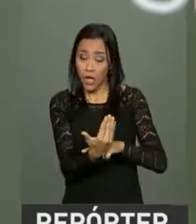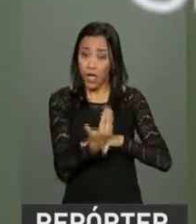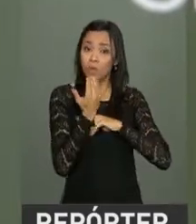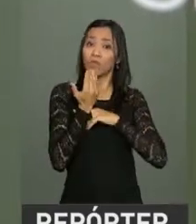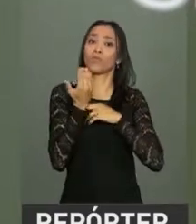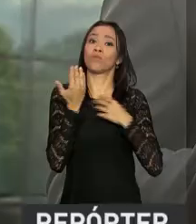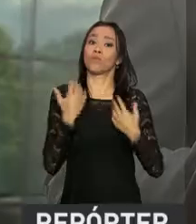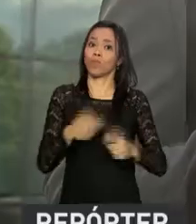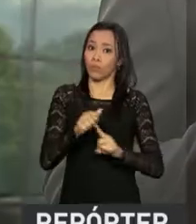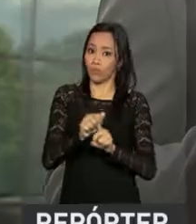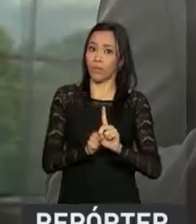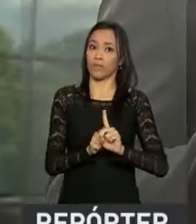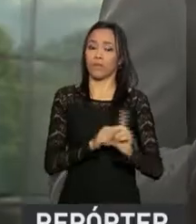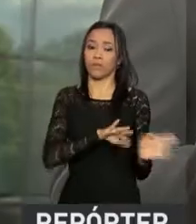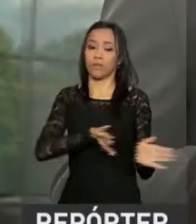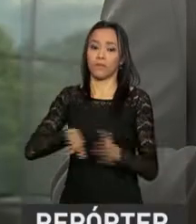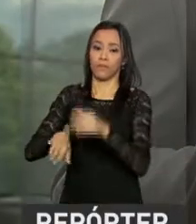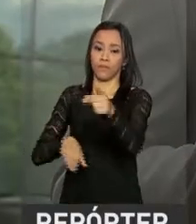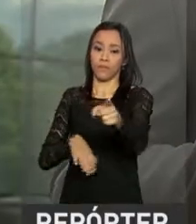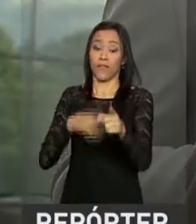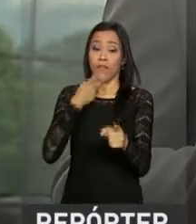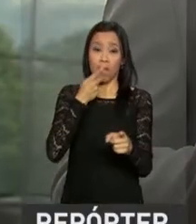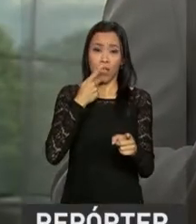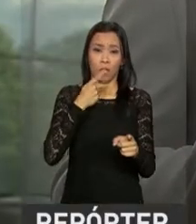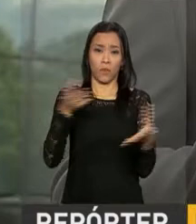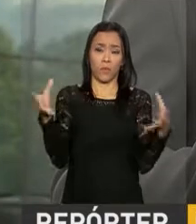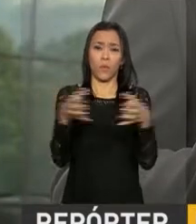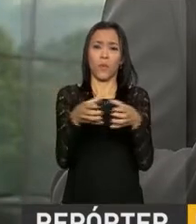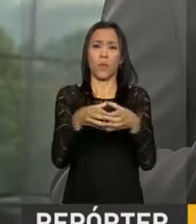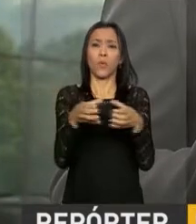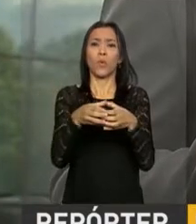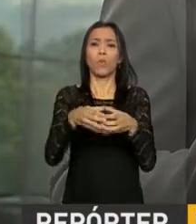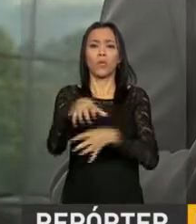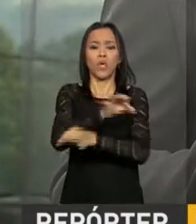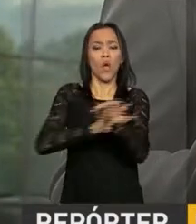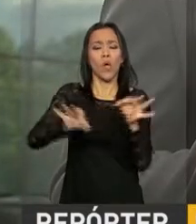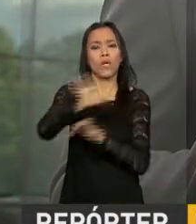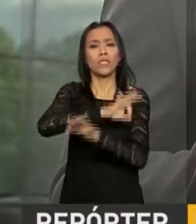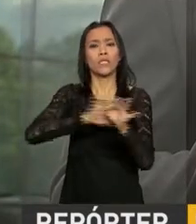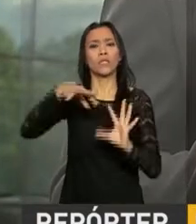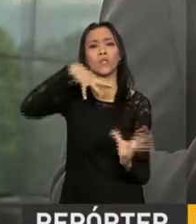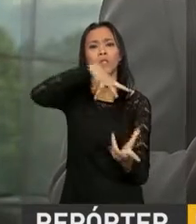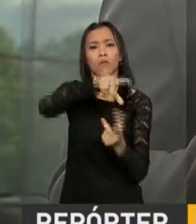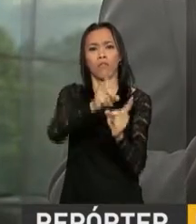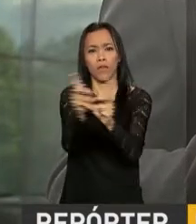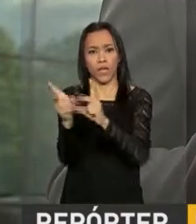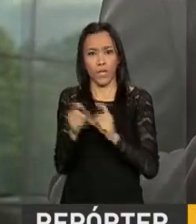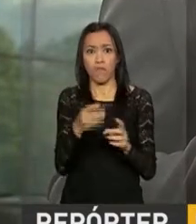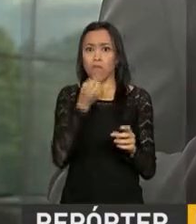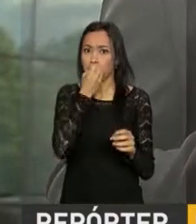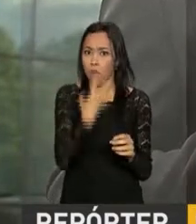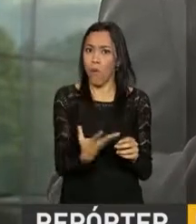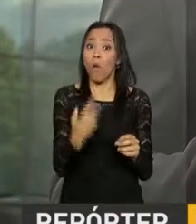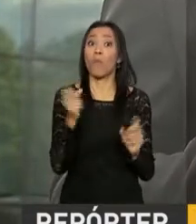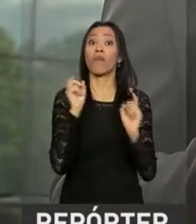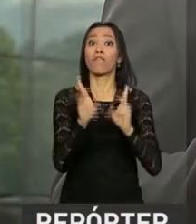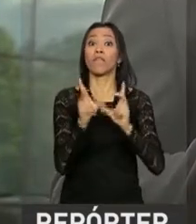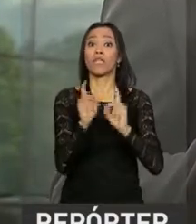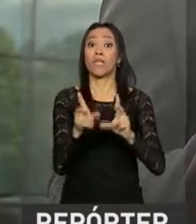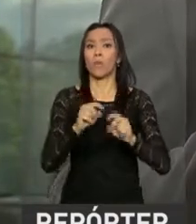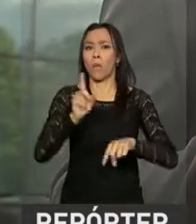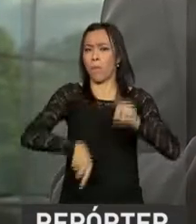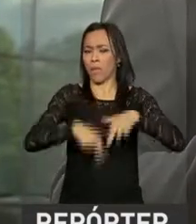resultado do mês a organização mundial do comércio disse que o brasil ganhou maior relevância em 2016 por vender mais